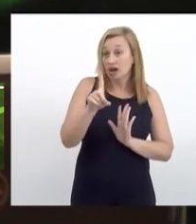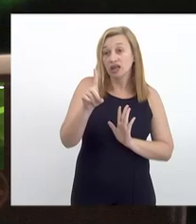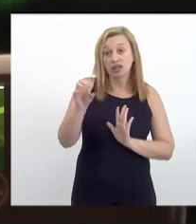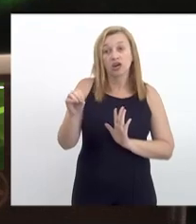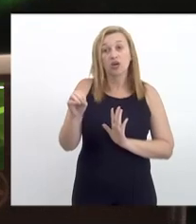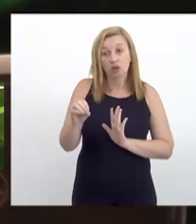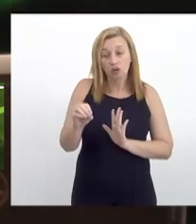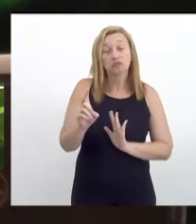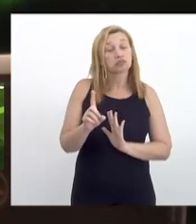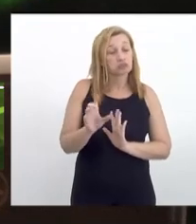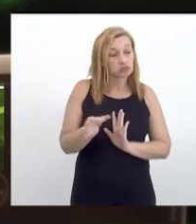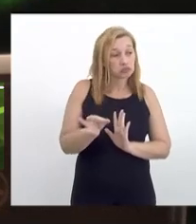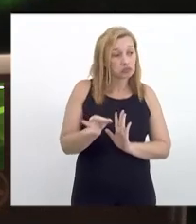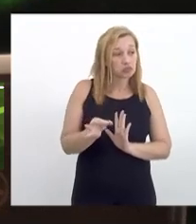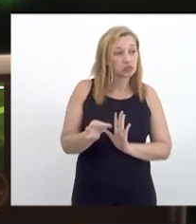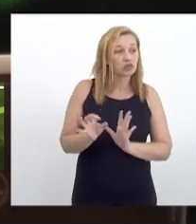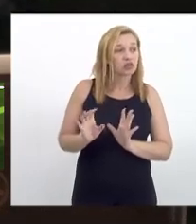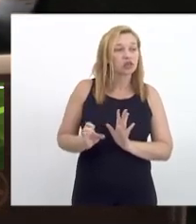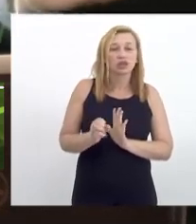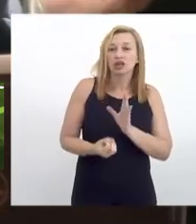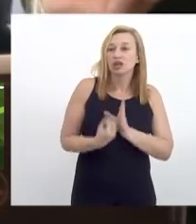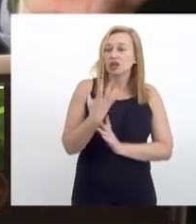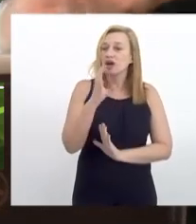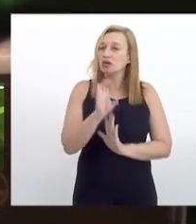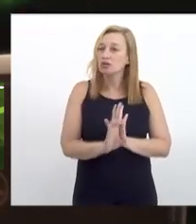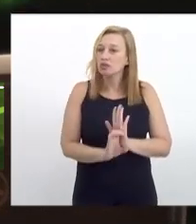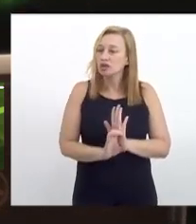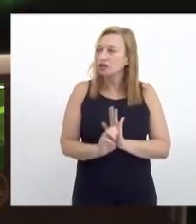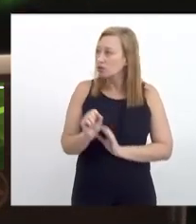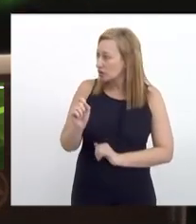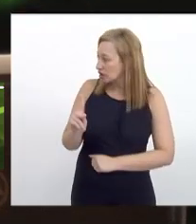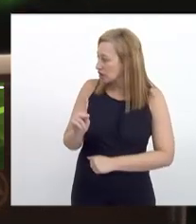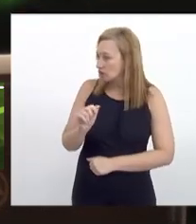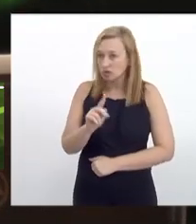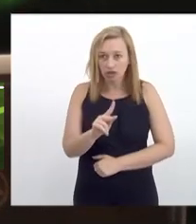LDO Vamos fazer uma emenda Na Lua, ok?